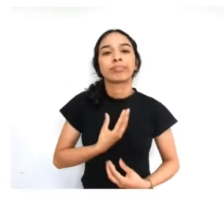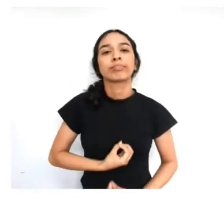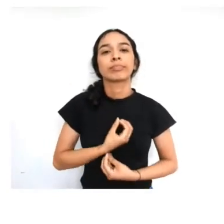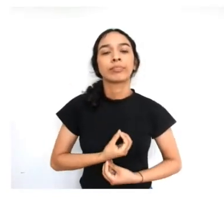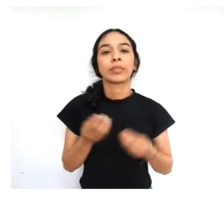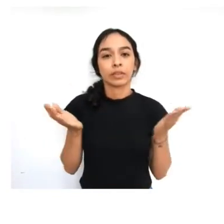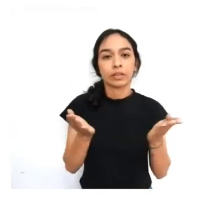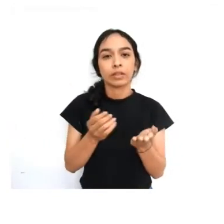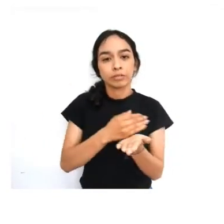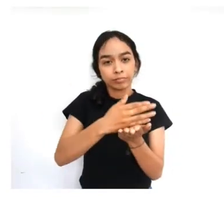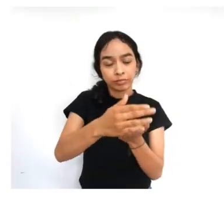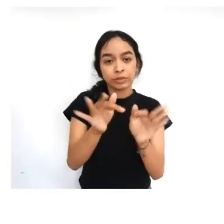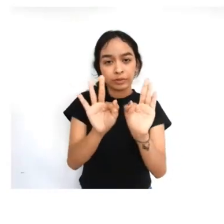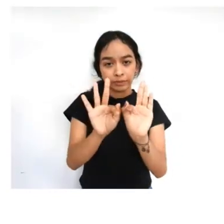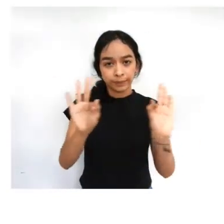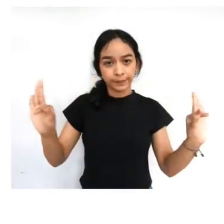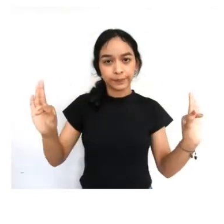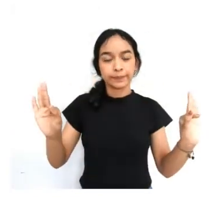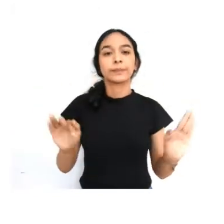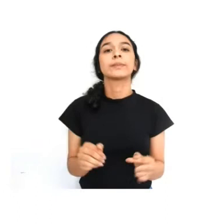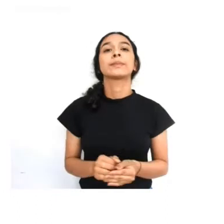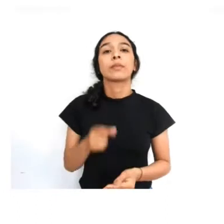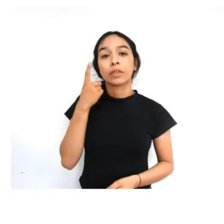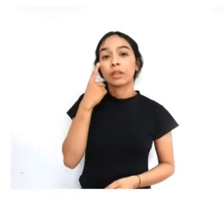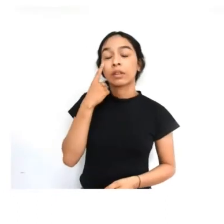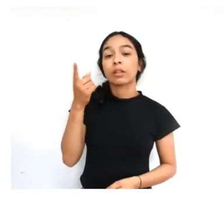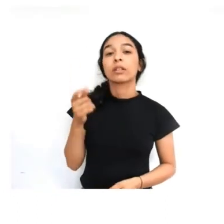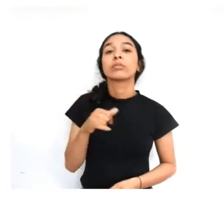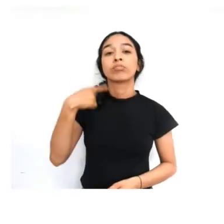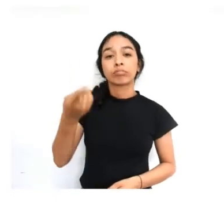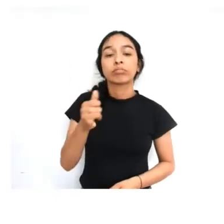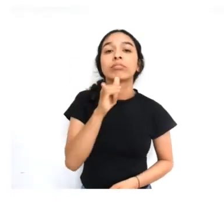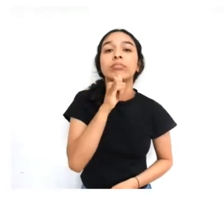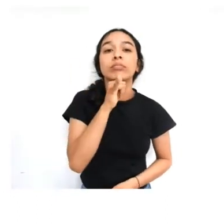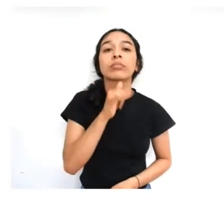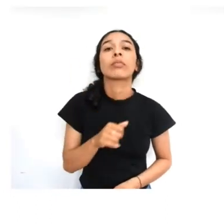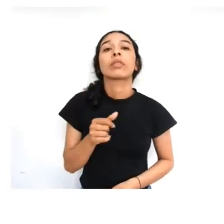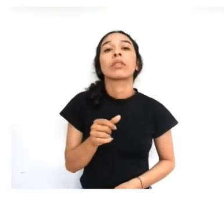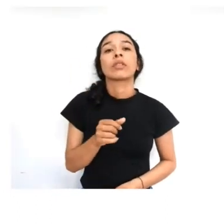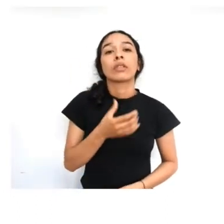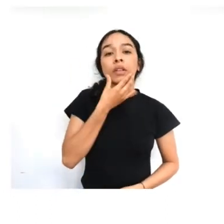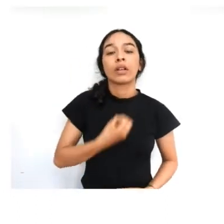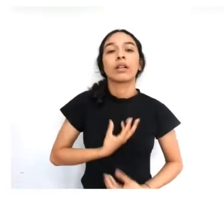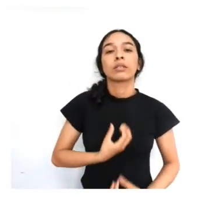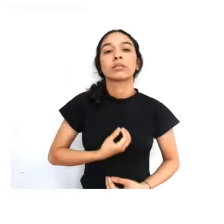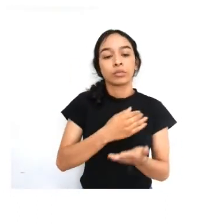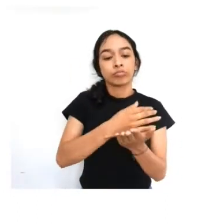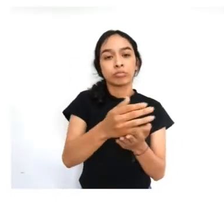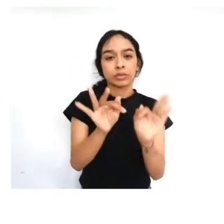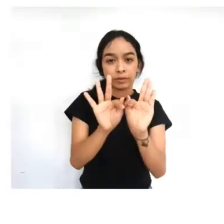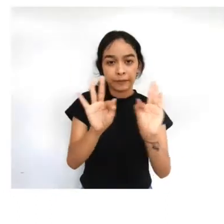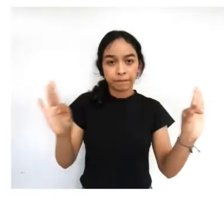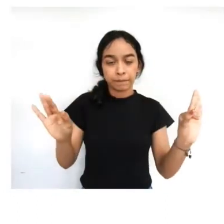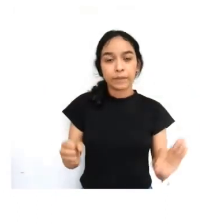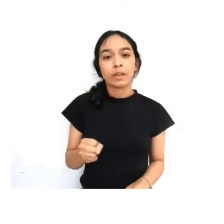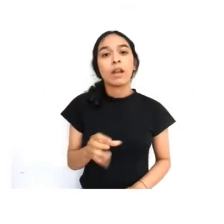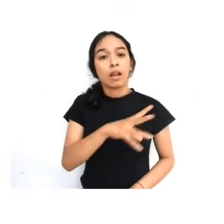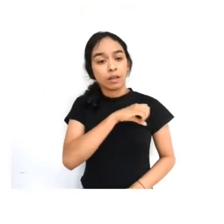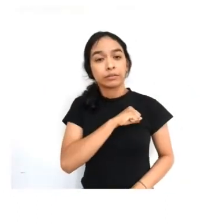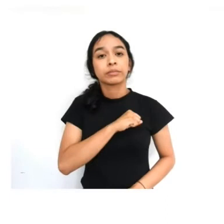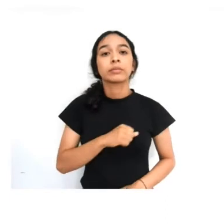Quinto exemplo. Poetan agora está no começo da frase. Sexto